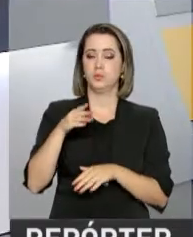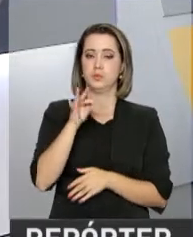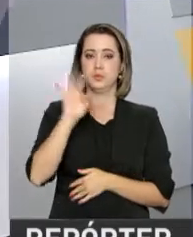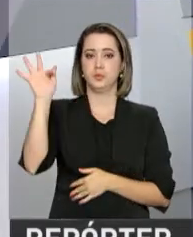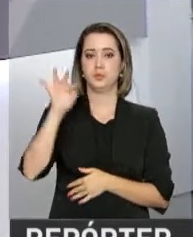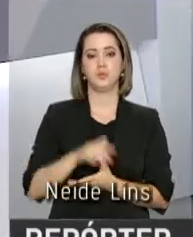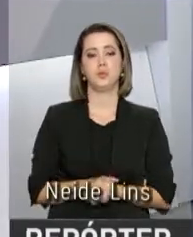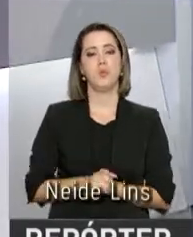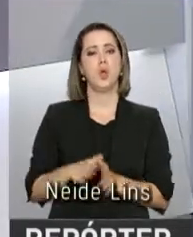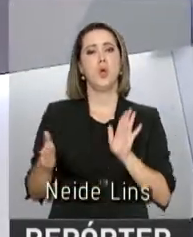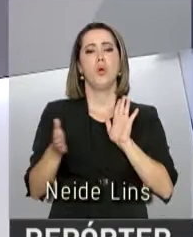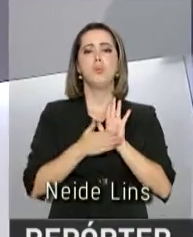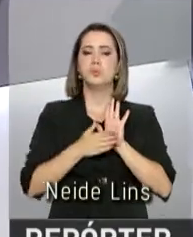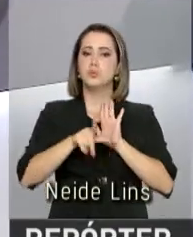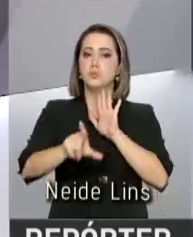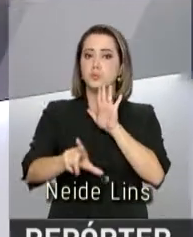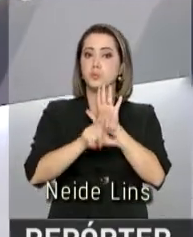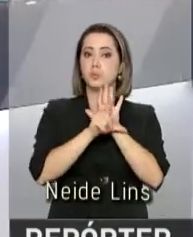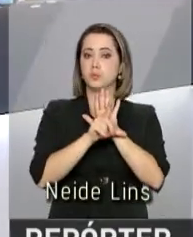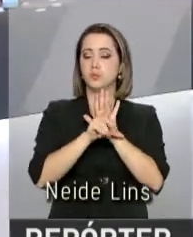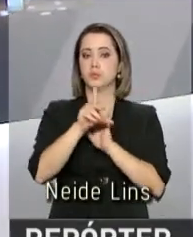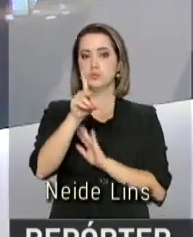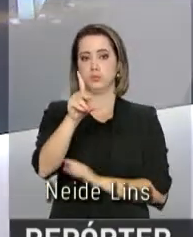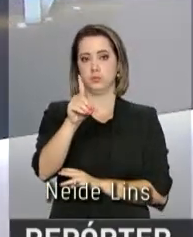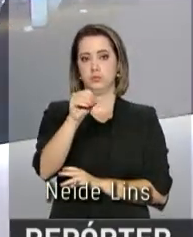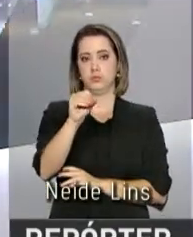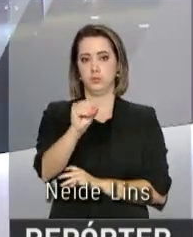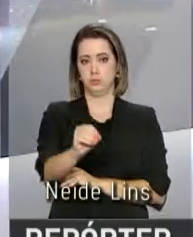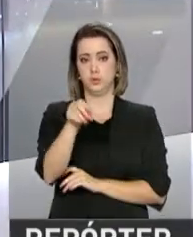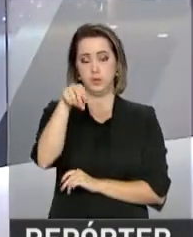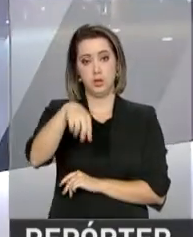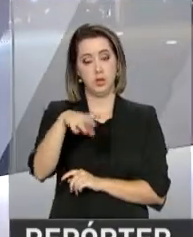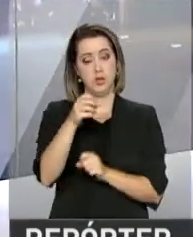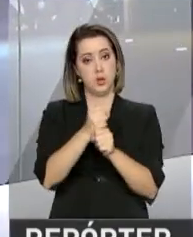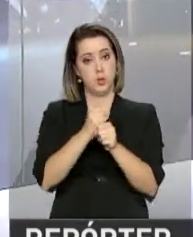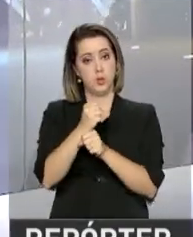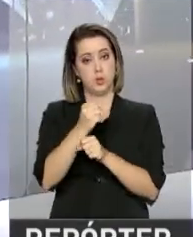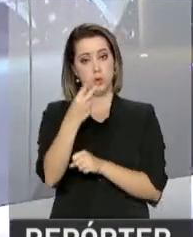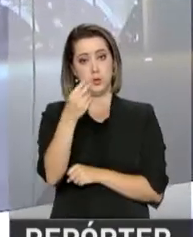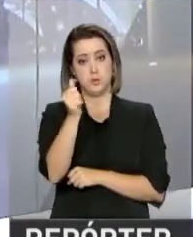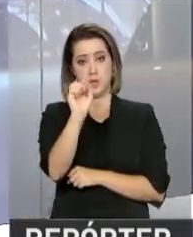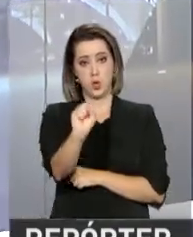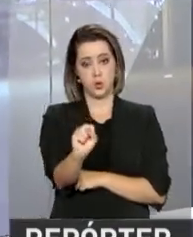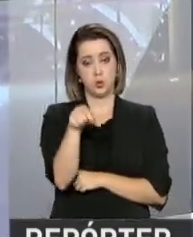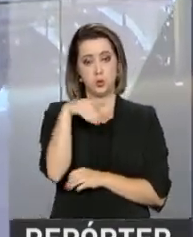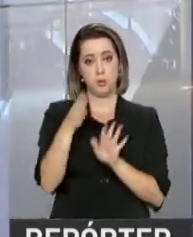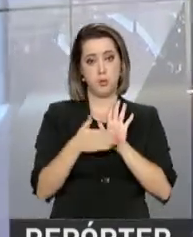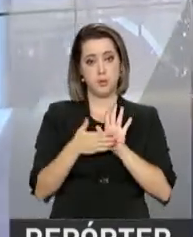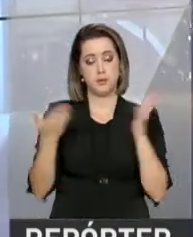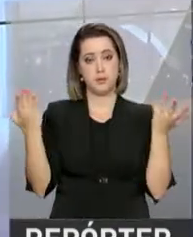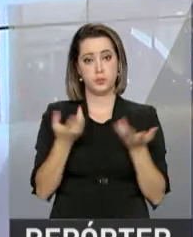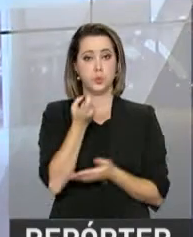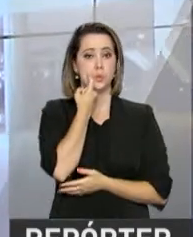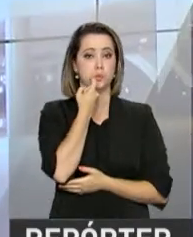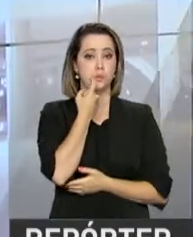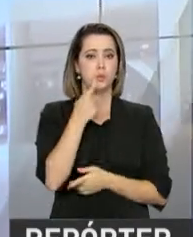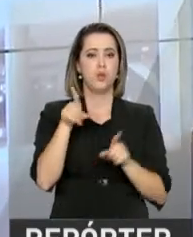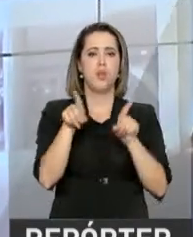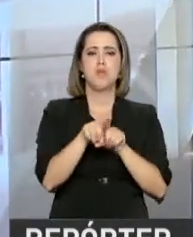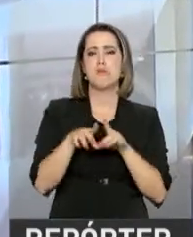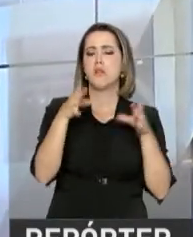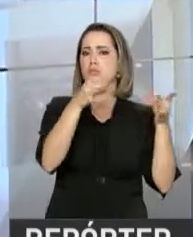o projeto de lei de diretrizes orçamentárias de 2018 foi apresentado nesta sexta feira a ele deu